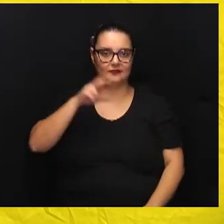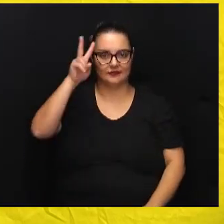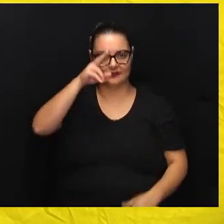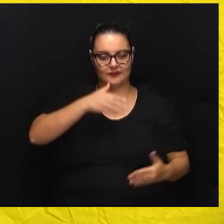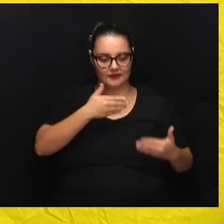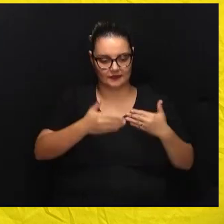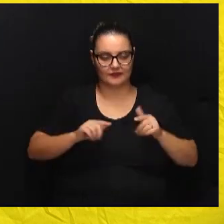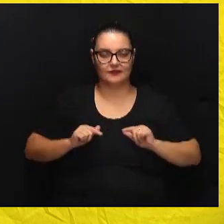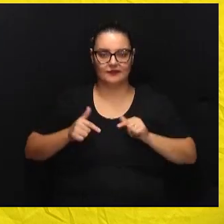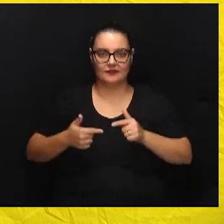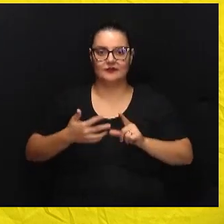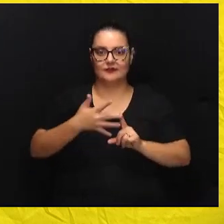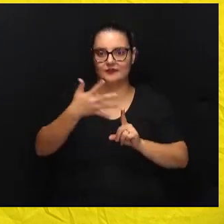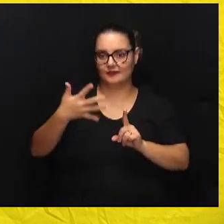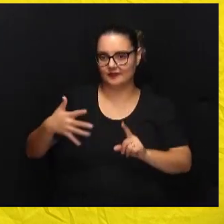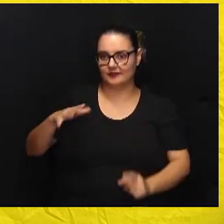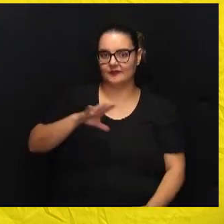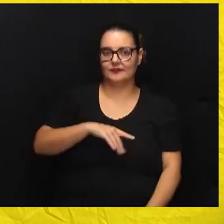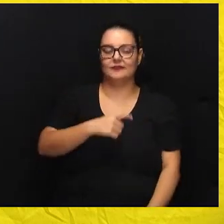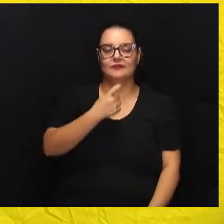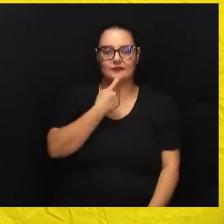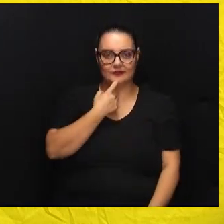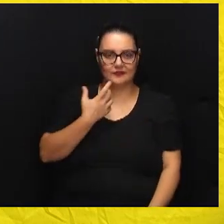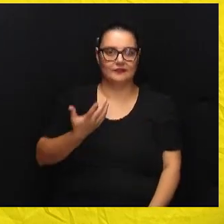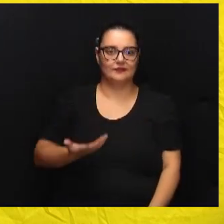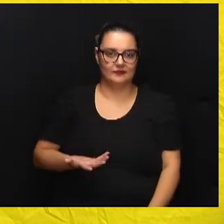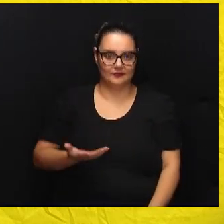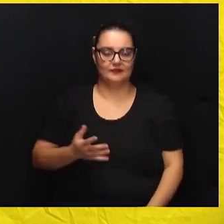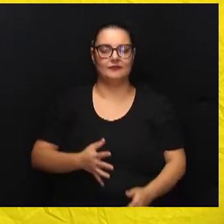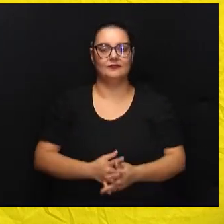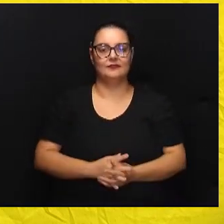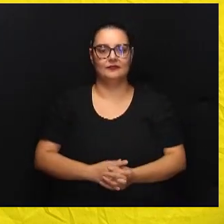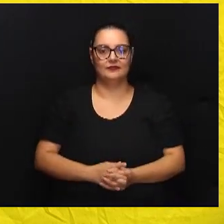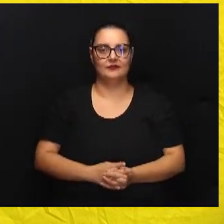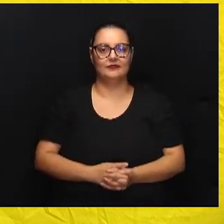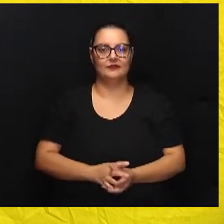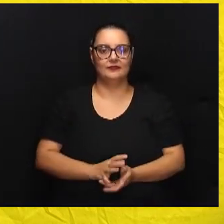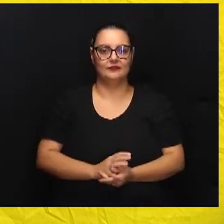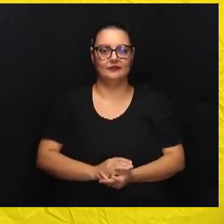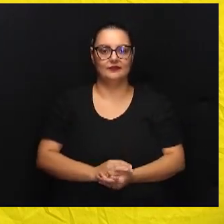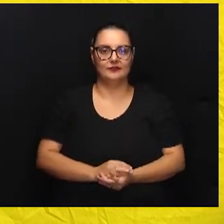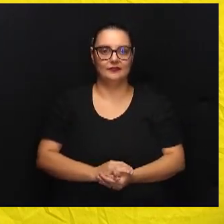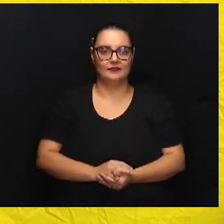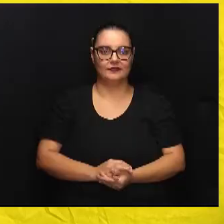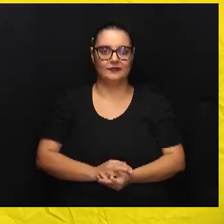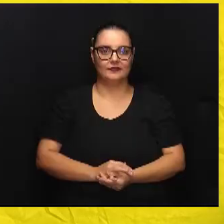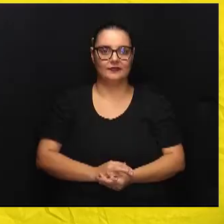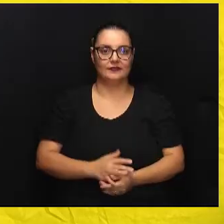A nossa trajetória, a trajetória de luta, né, dos LGBTs de Campinas, né?